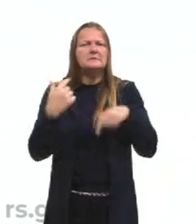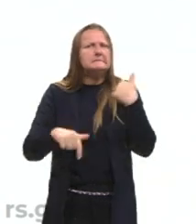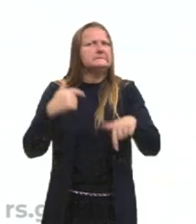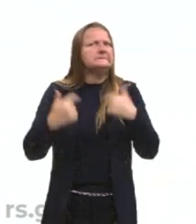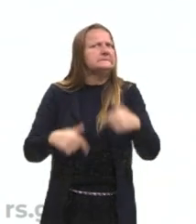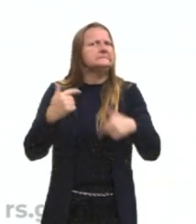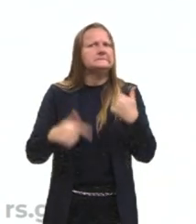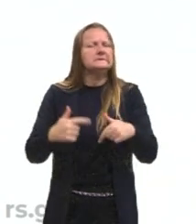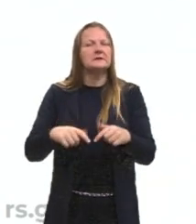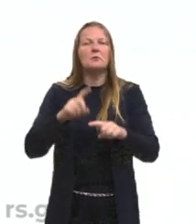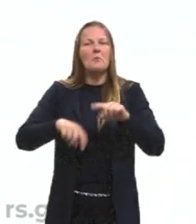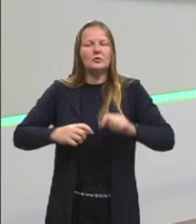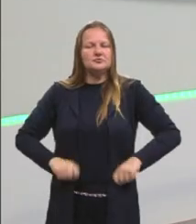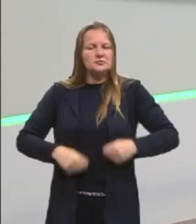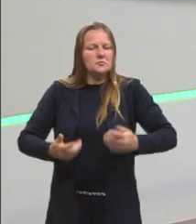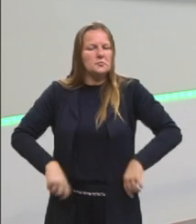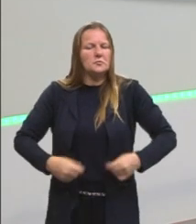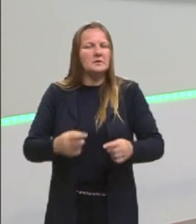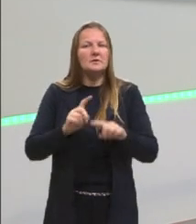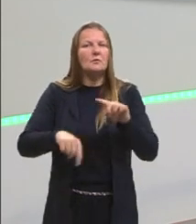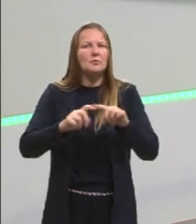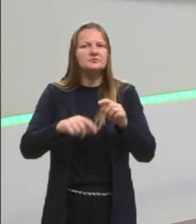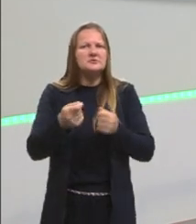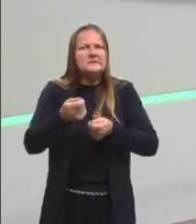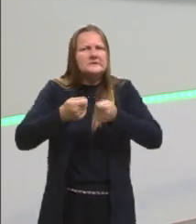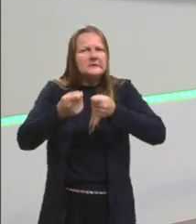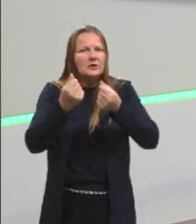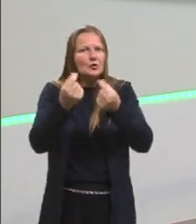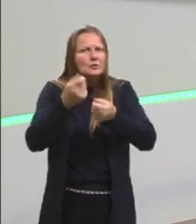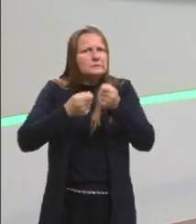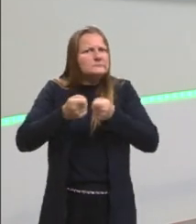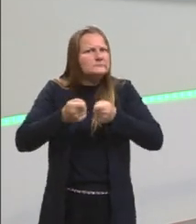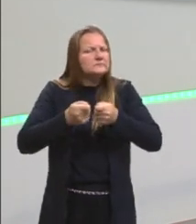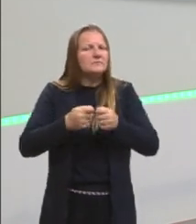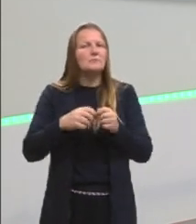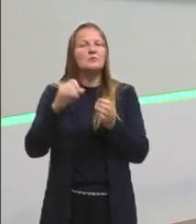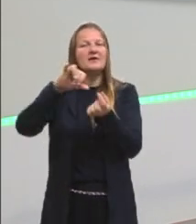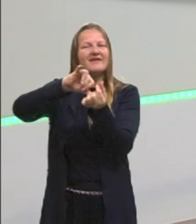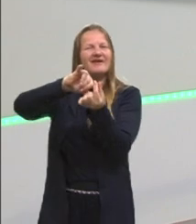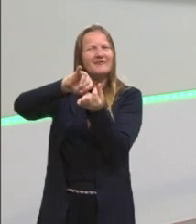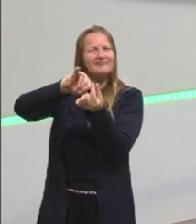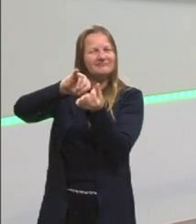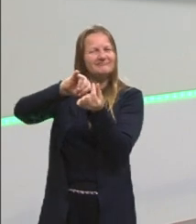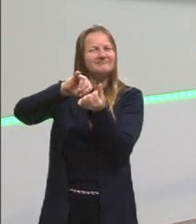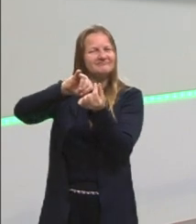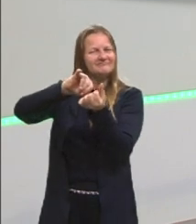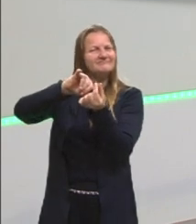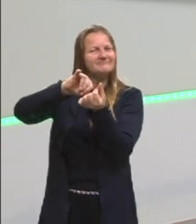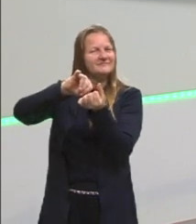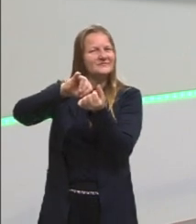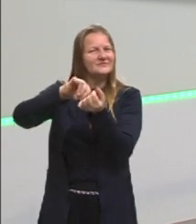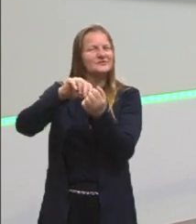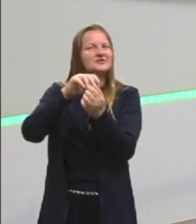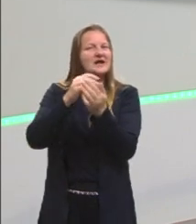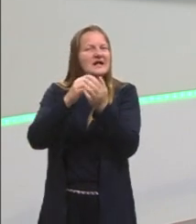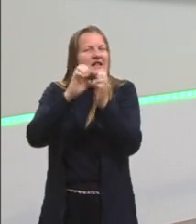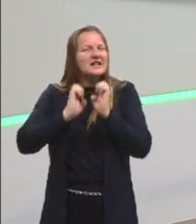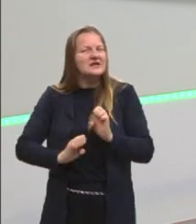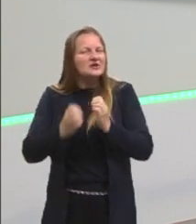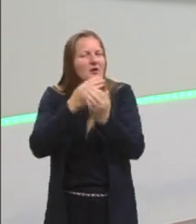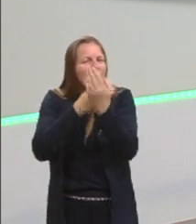gastar economizar que eram os princípios de acúmulo que o capitalismo se encaixou nessa Ética Protestante